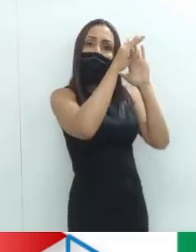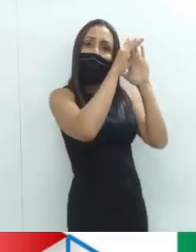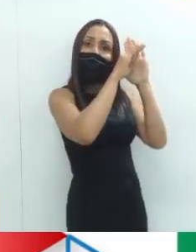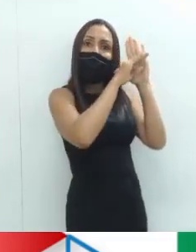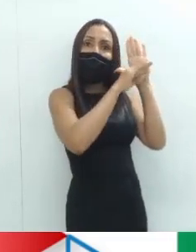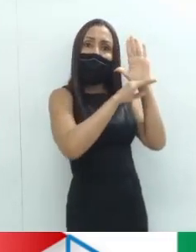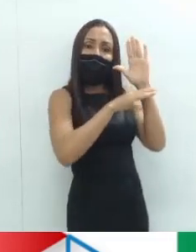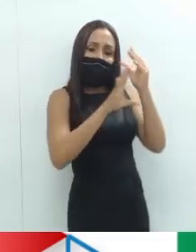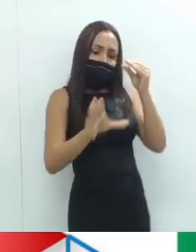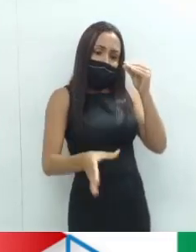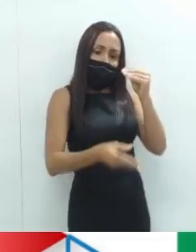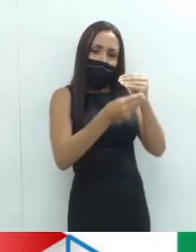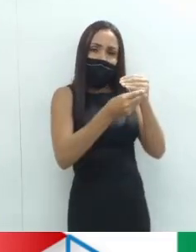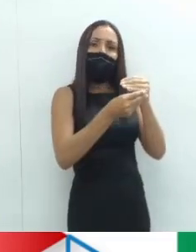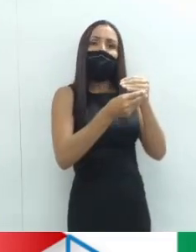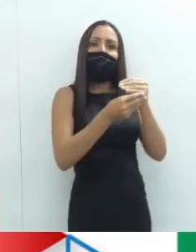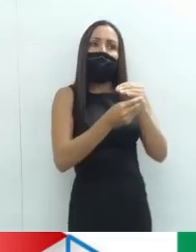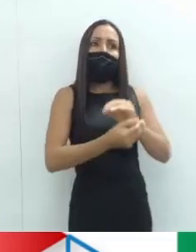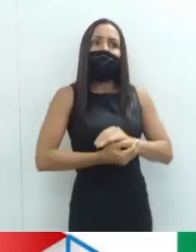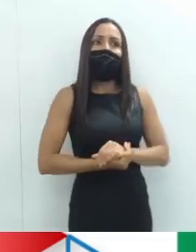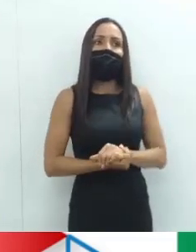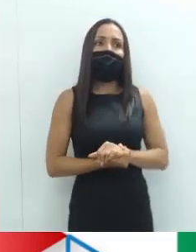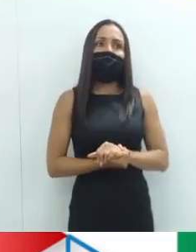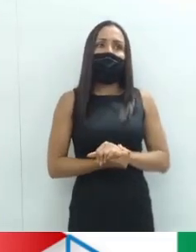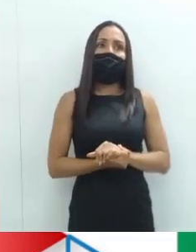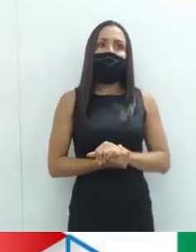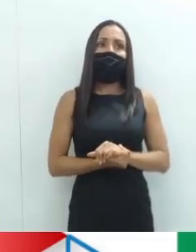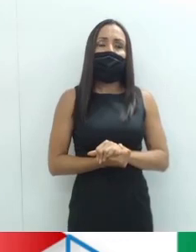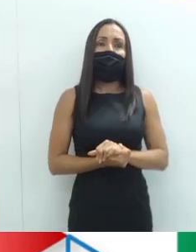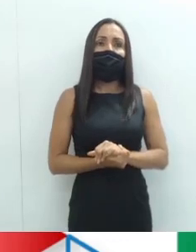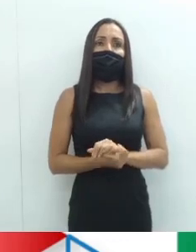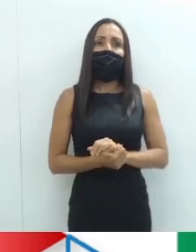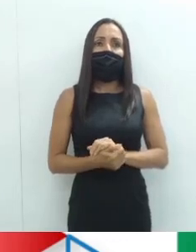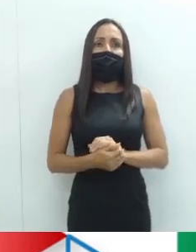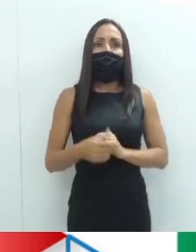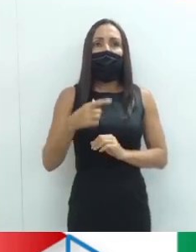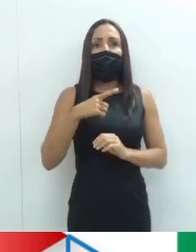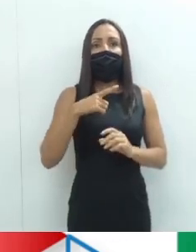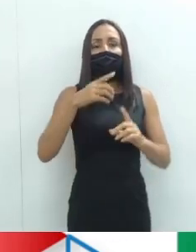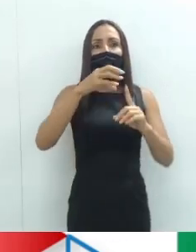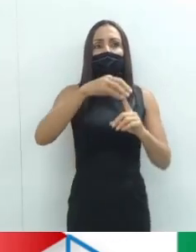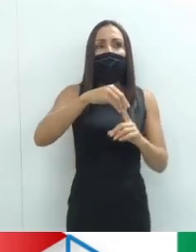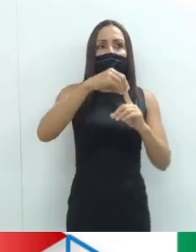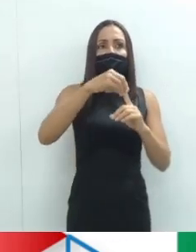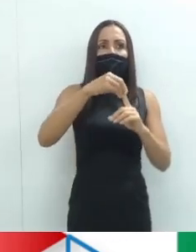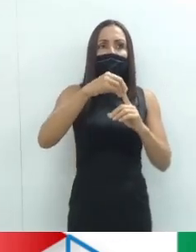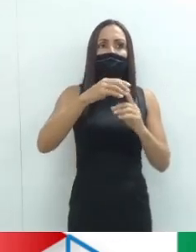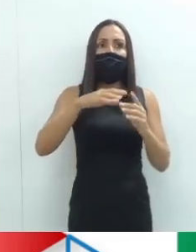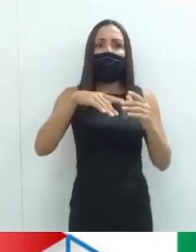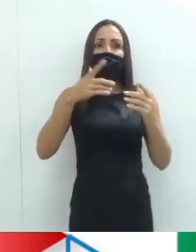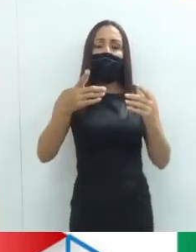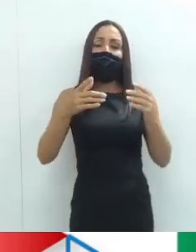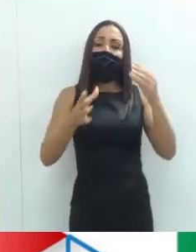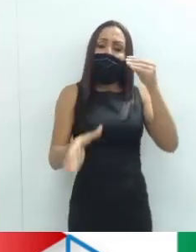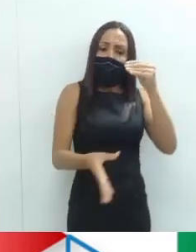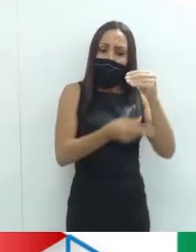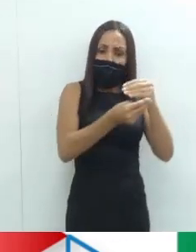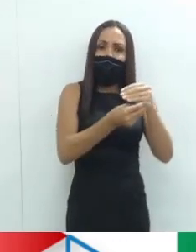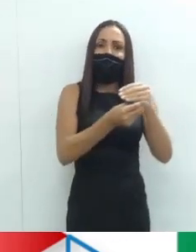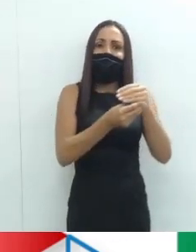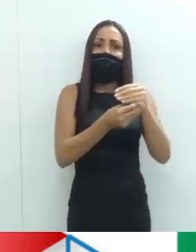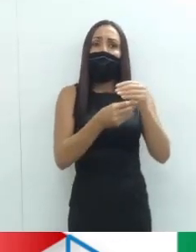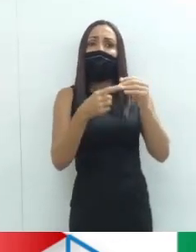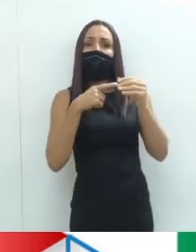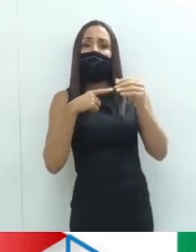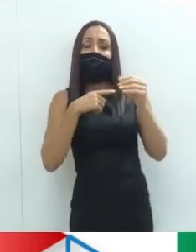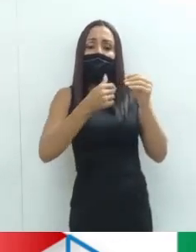uma síntese. Então, olha só. Temos aí na tela os principais procedimentos para uma síntese.